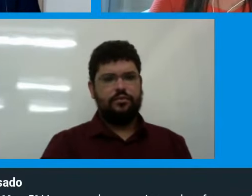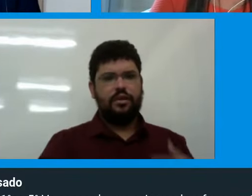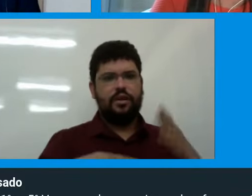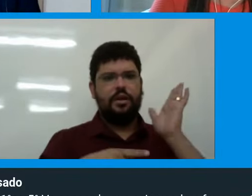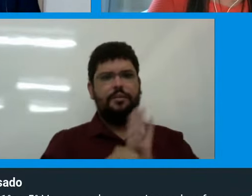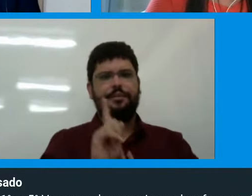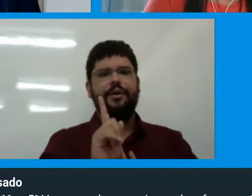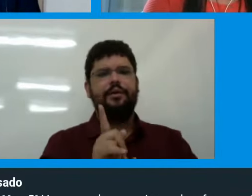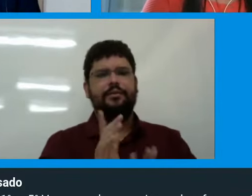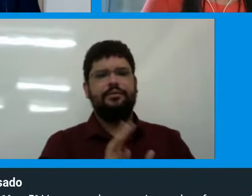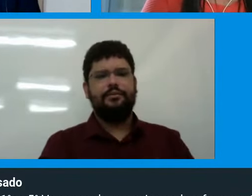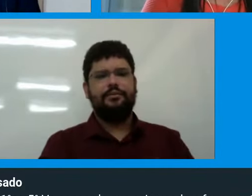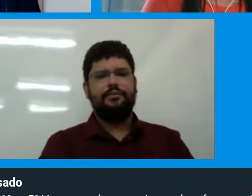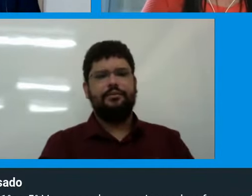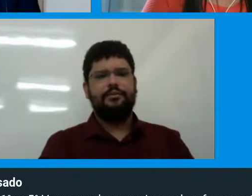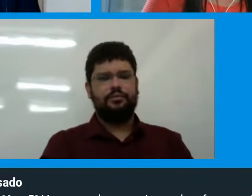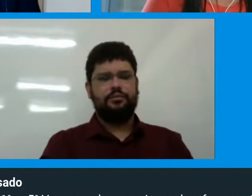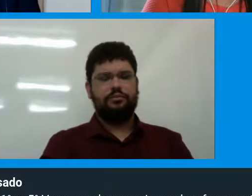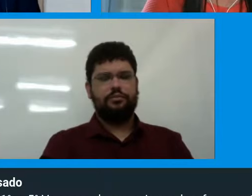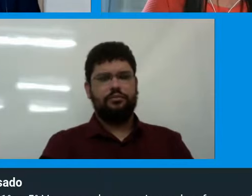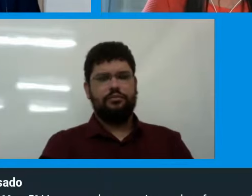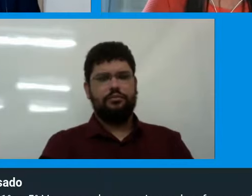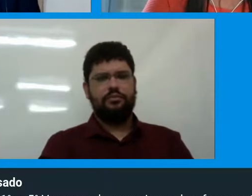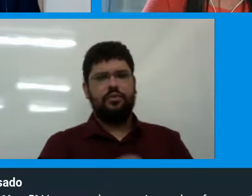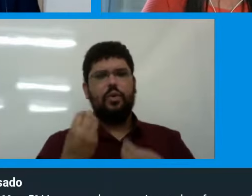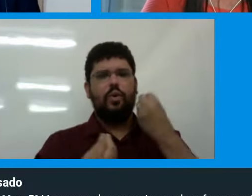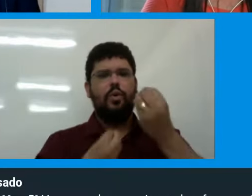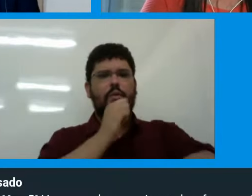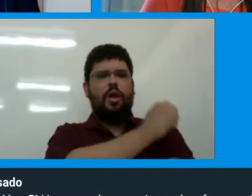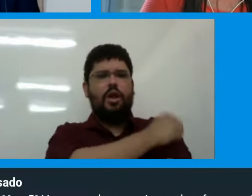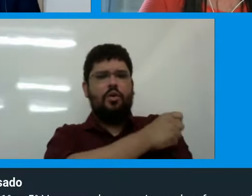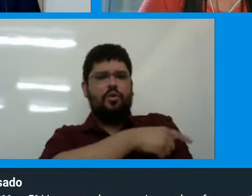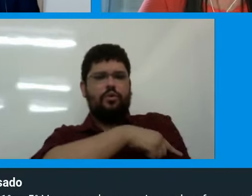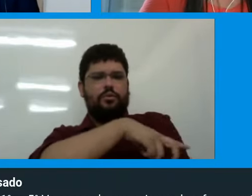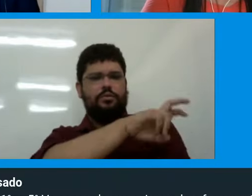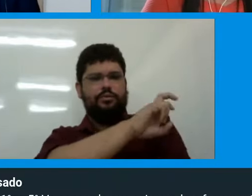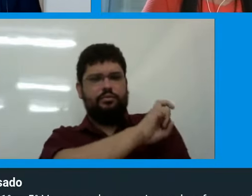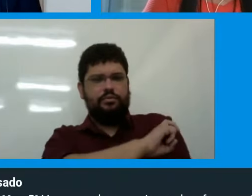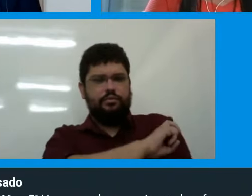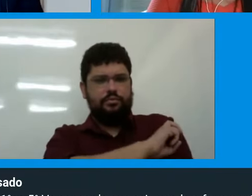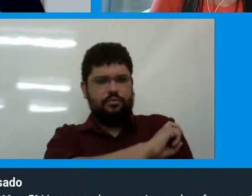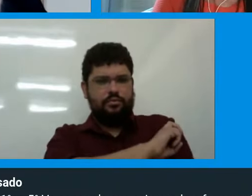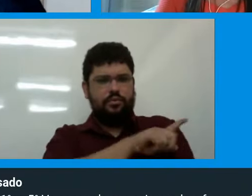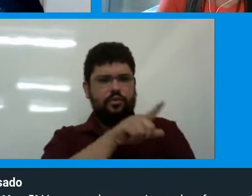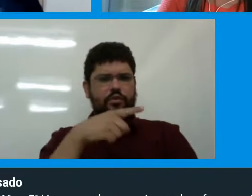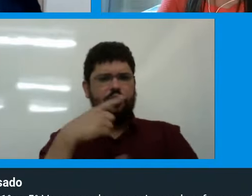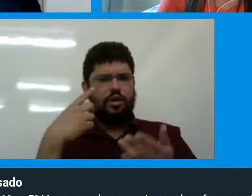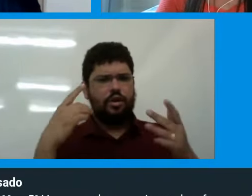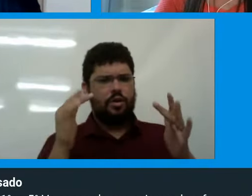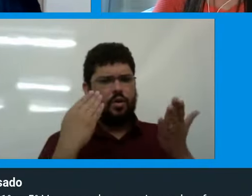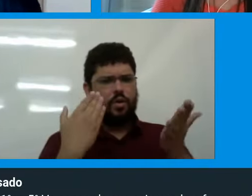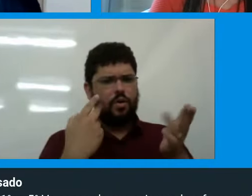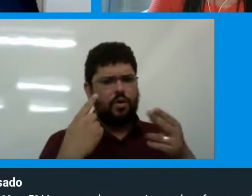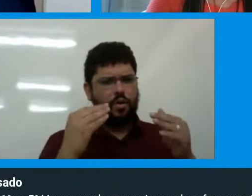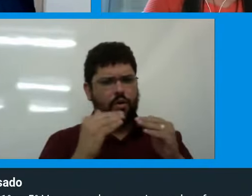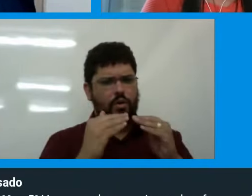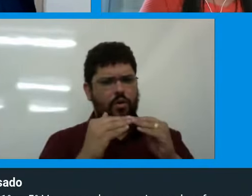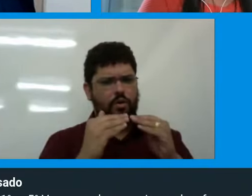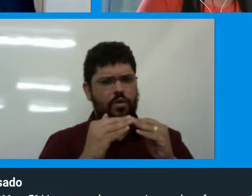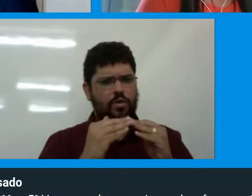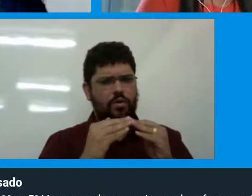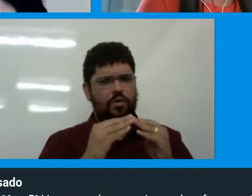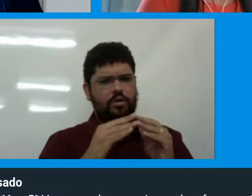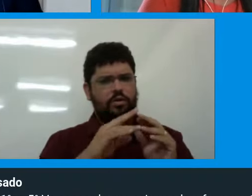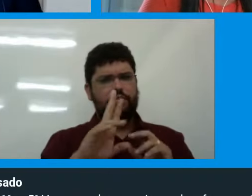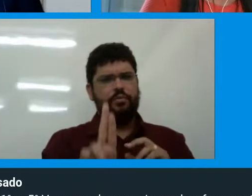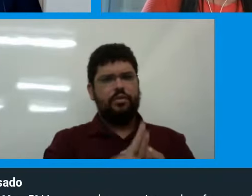questiona, professor Chico, os alunos do primeiro ao quinto, você concorda que seja usada uma ferramenta além do